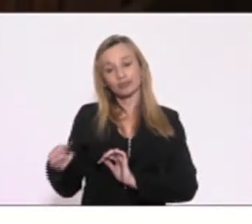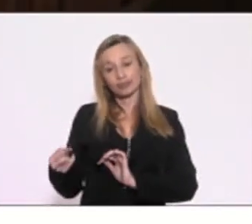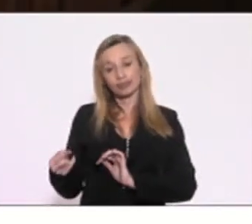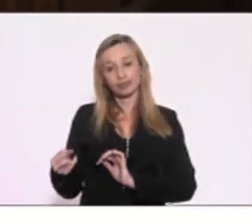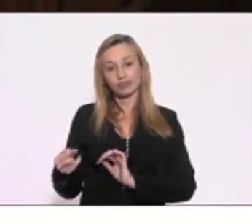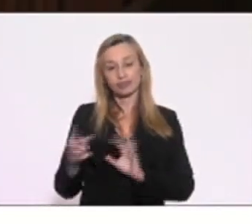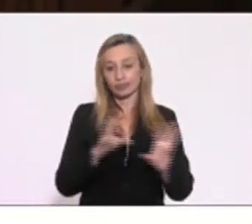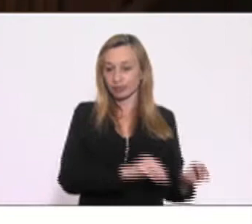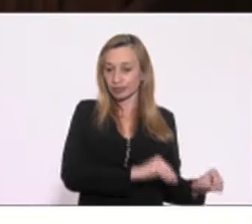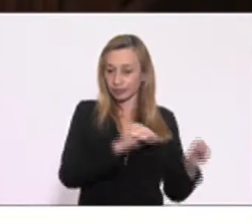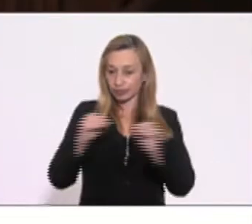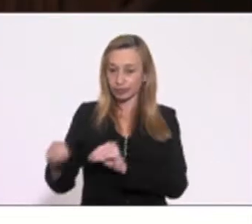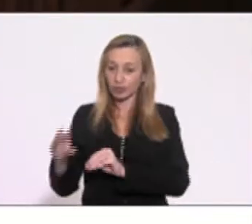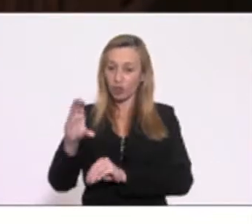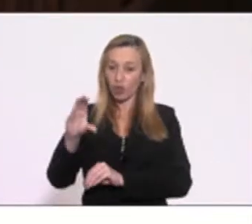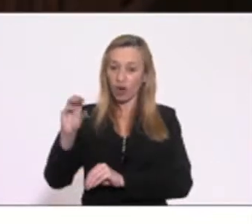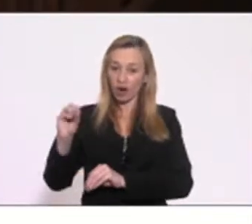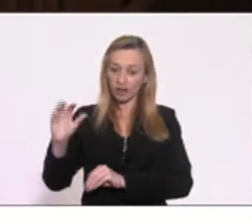transferiu o COAF,